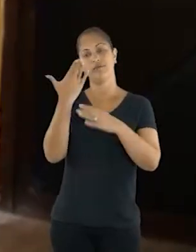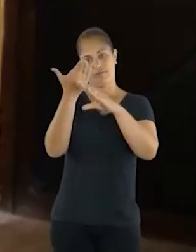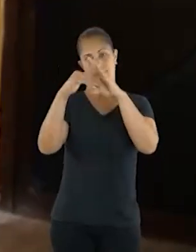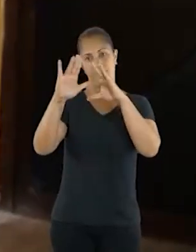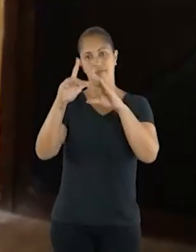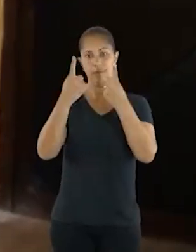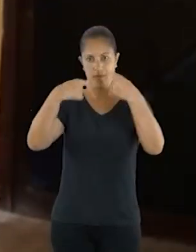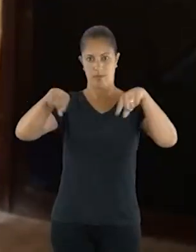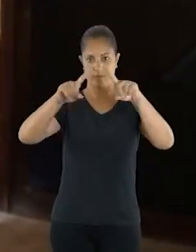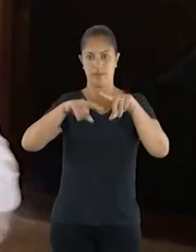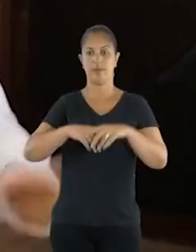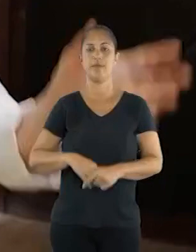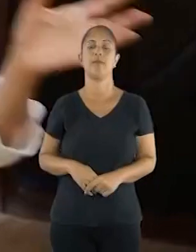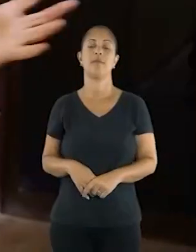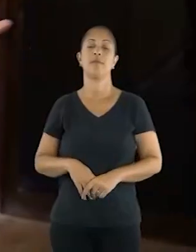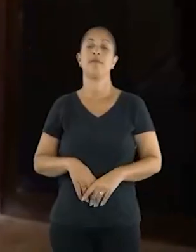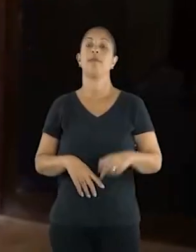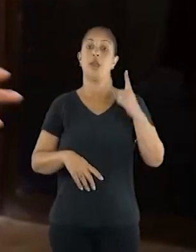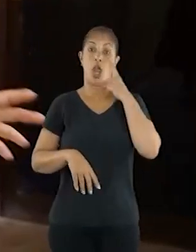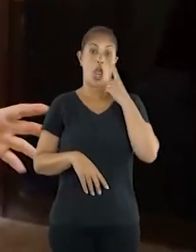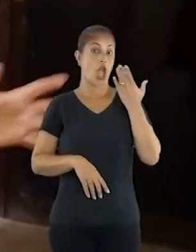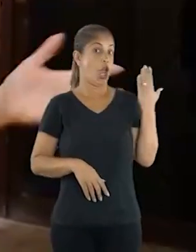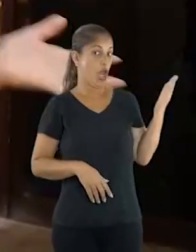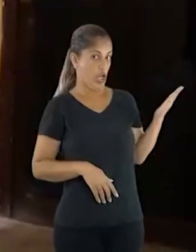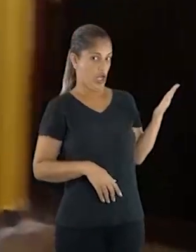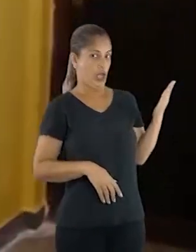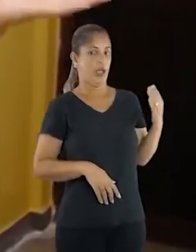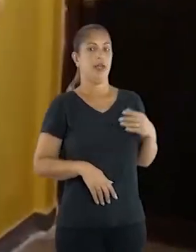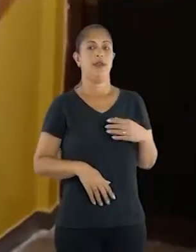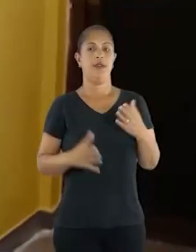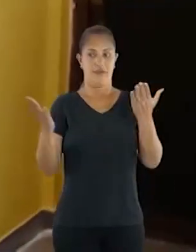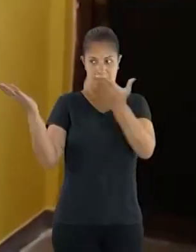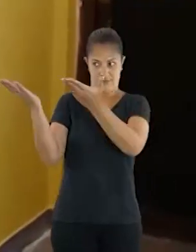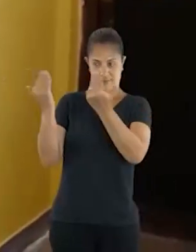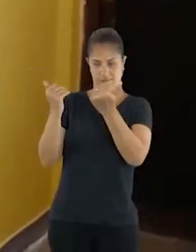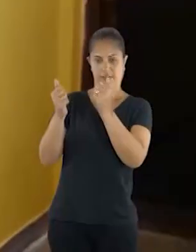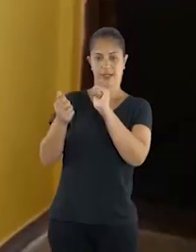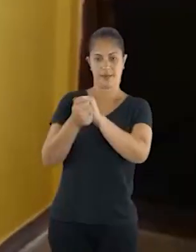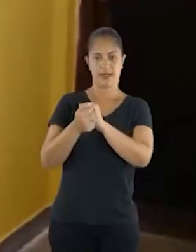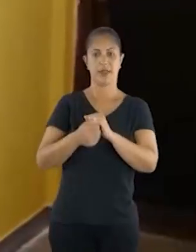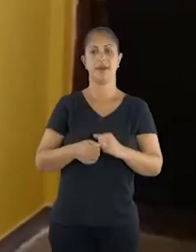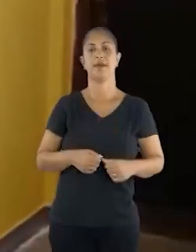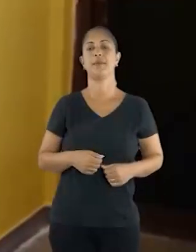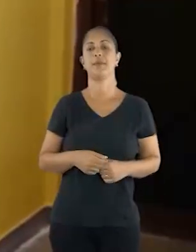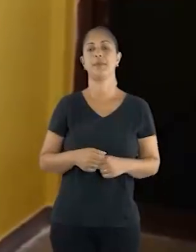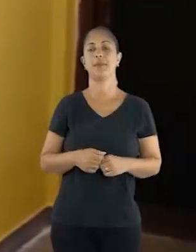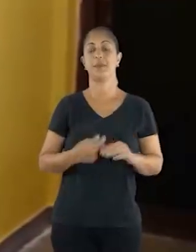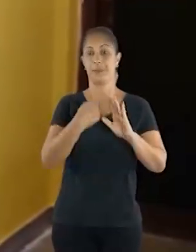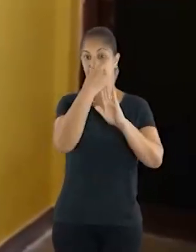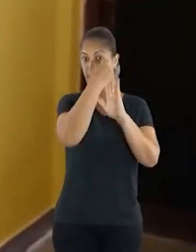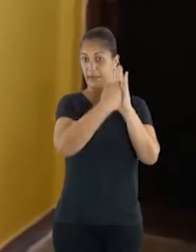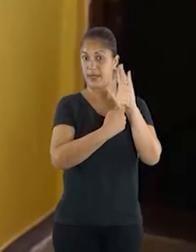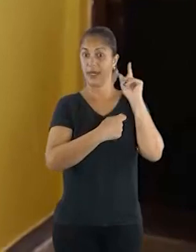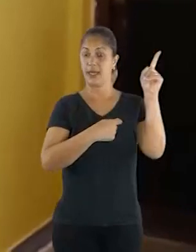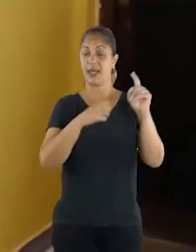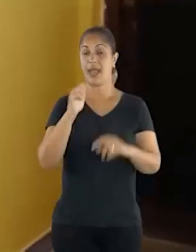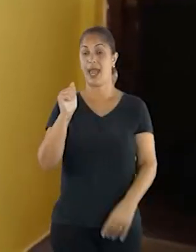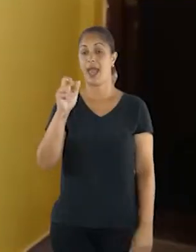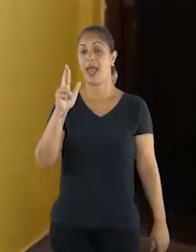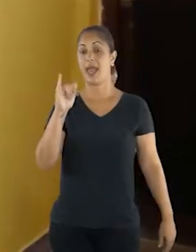vocês, tá bem? E aí aqui, gente, olha, vem aqui mais perto. Então, naquele texto,